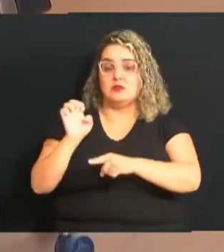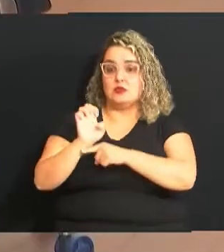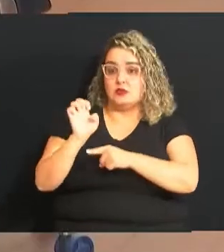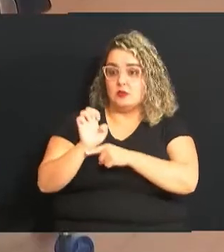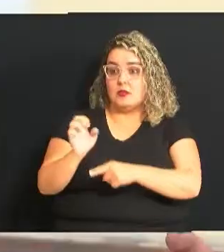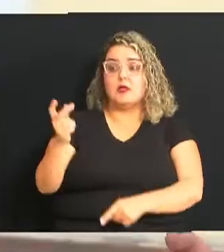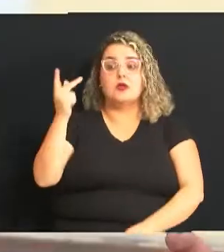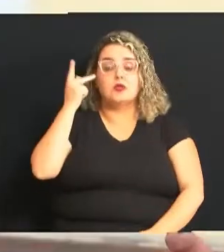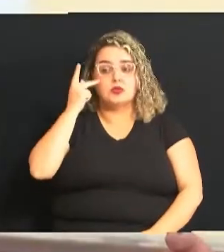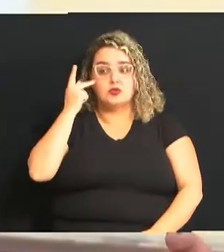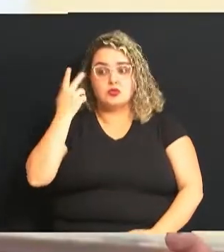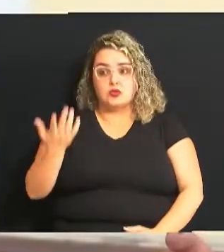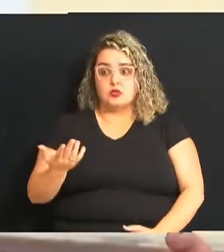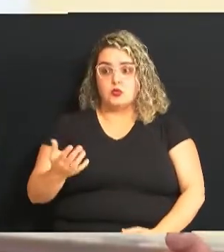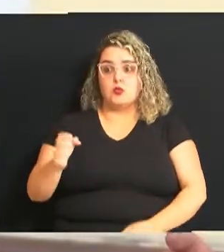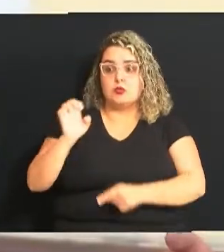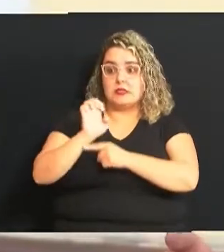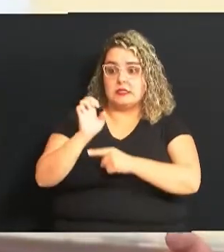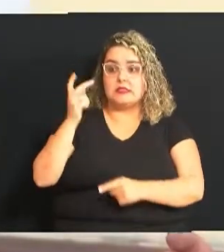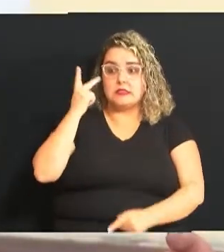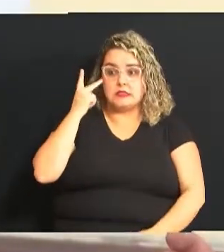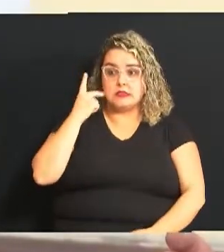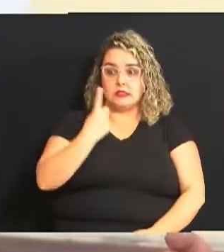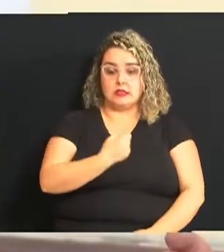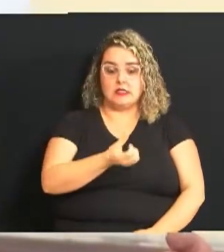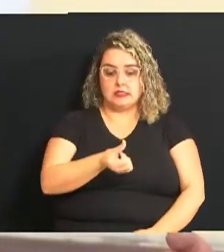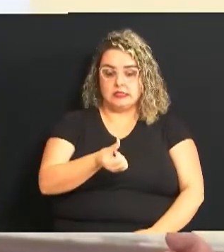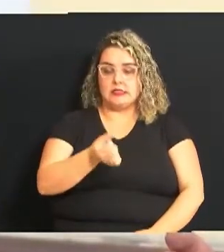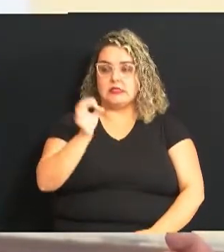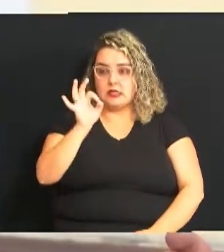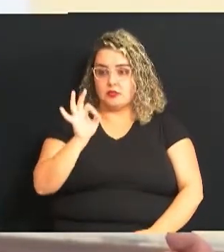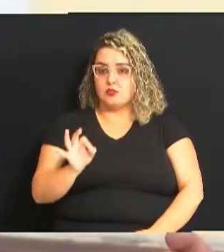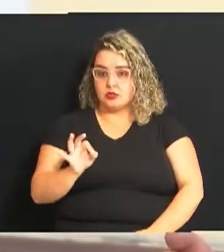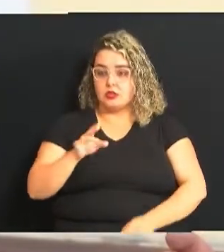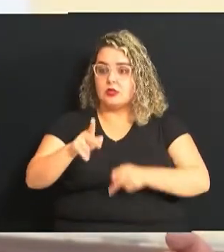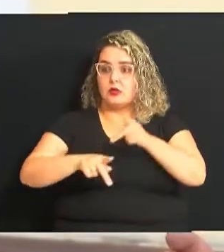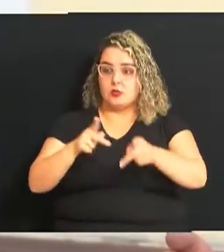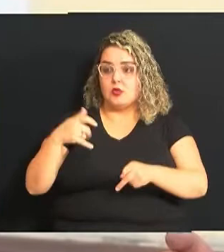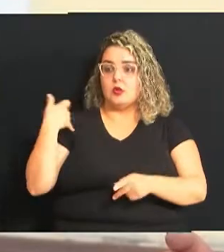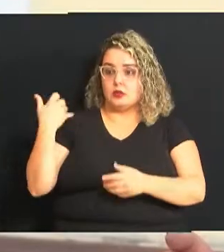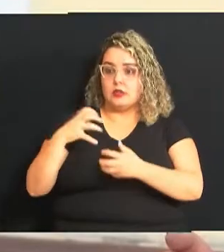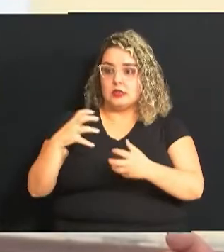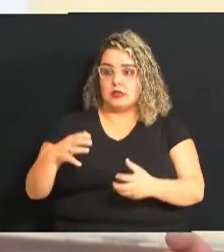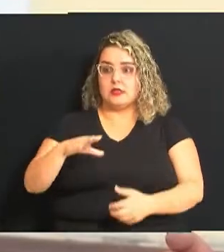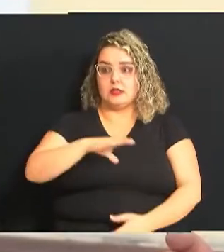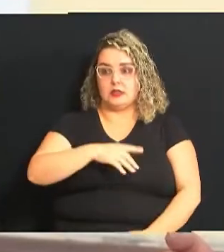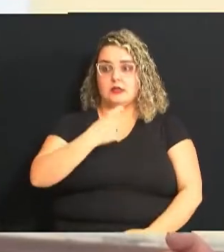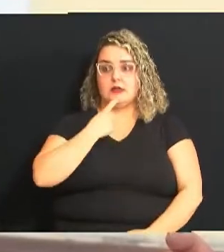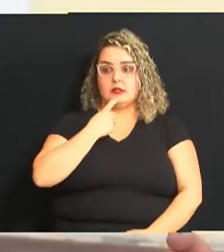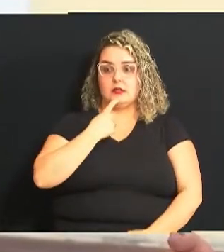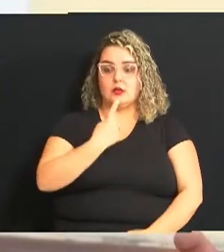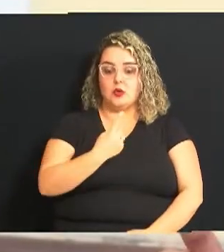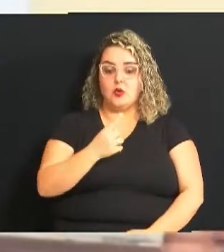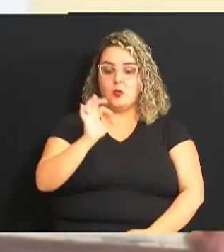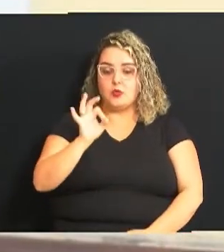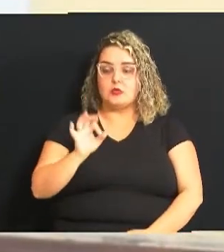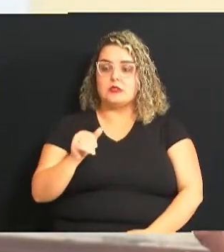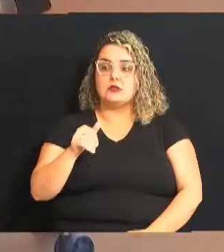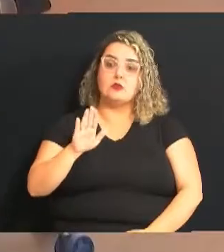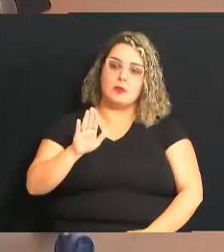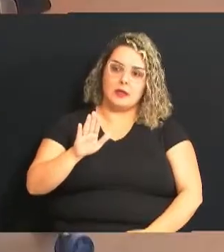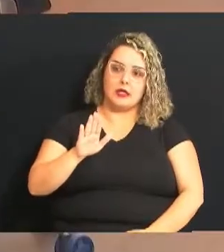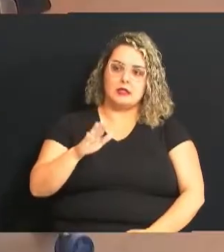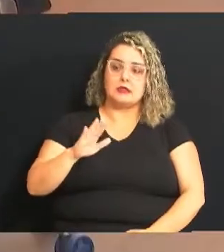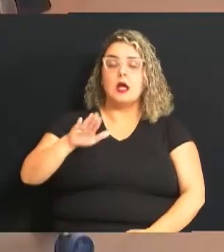O estado de São Paulo hoje tem uma média de 16% da população idosa e Campinas tem 1% a mais. Quando a